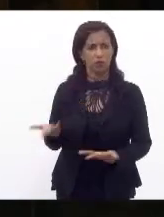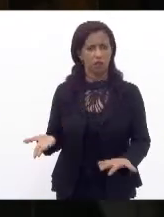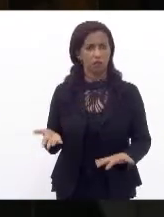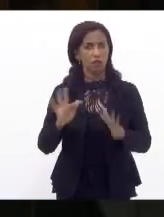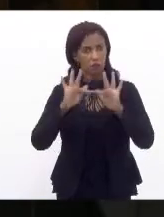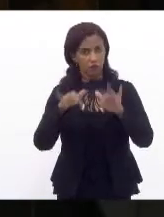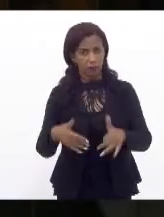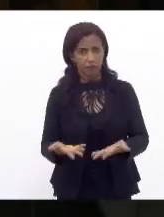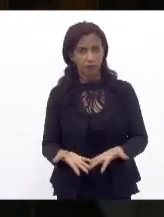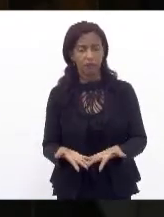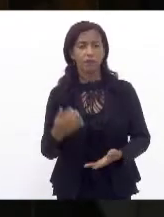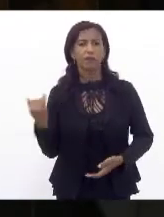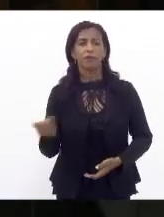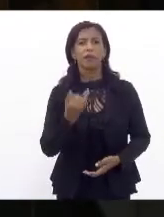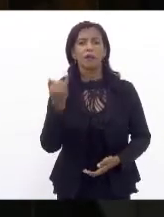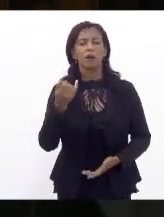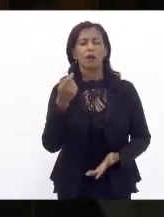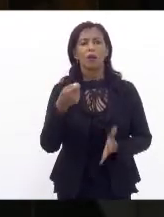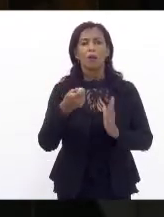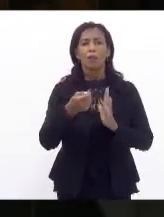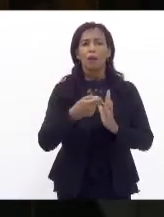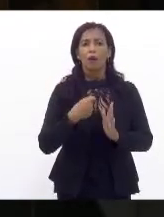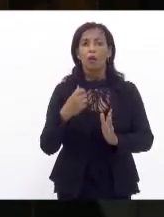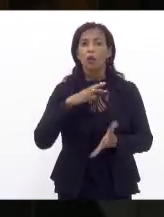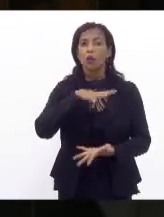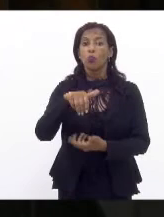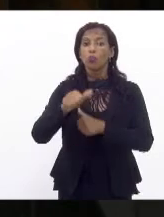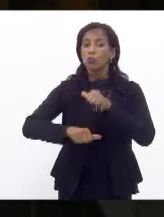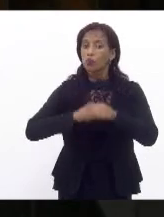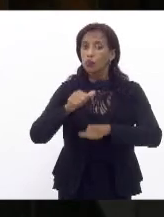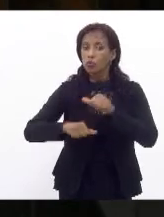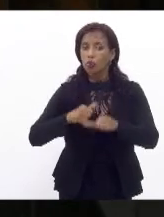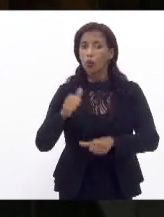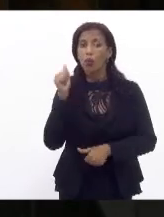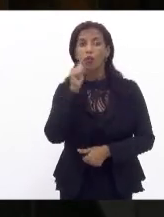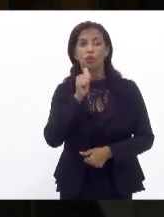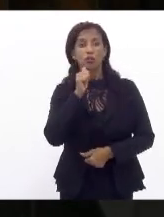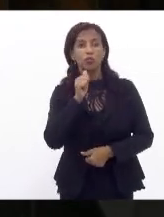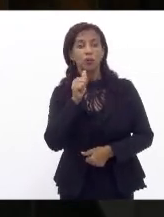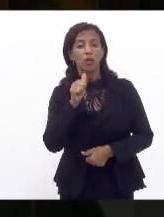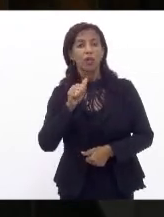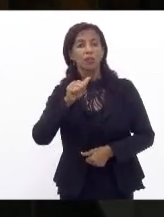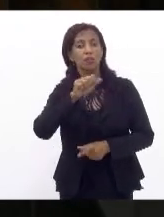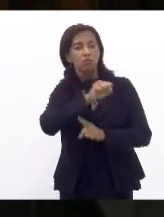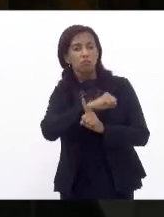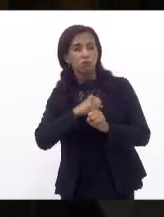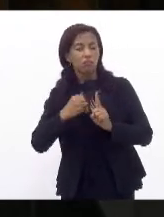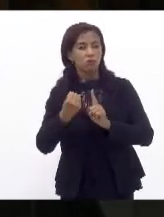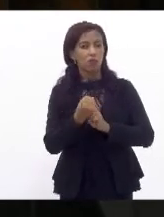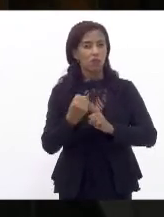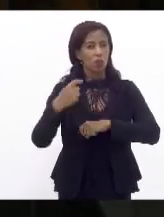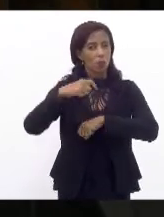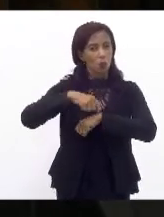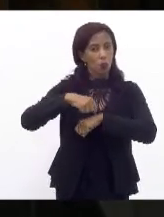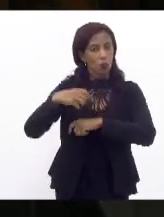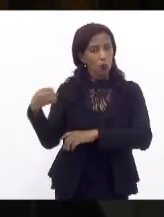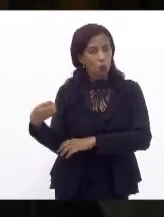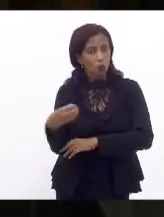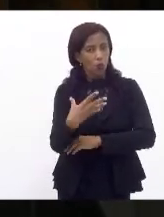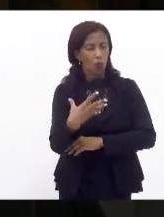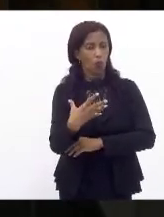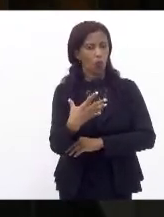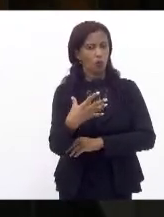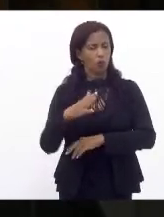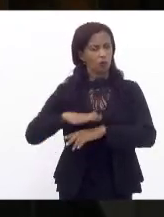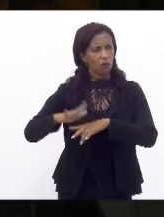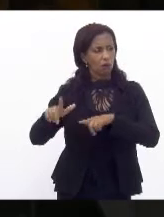para terminar, é importante registrar que o mundo mudou. As mulheres e a sociedade vivem um momento novo. E reagir